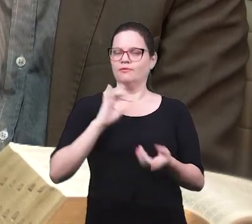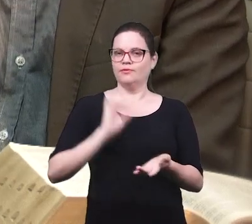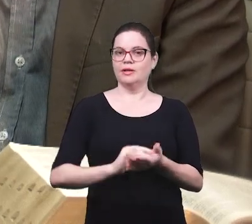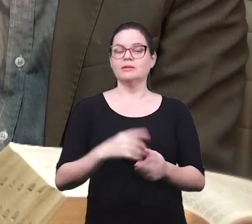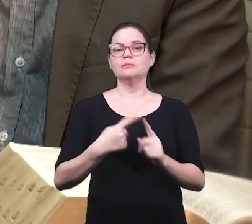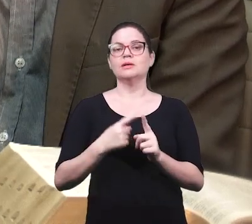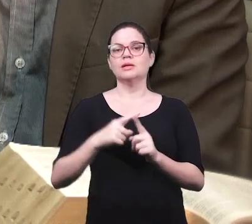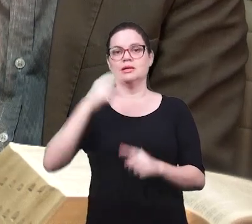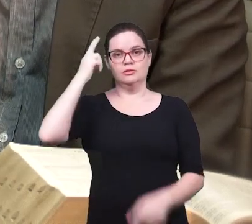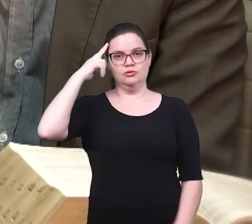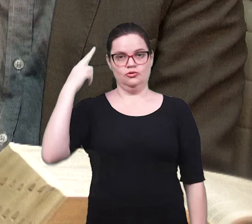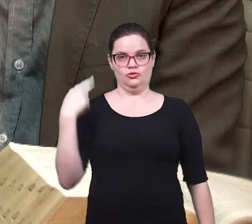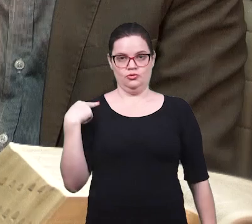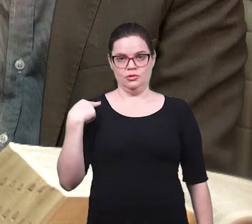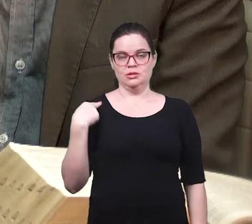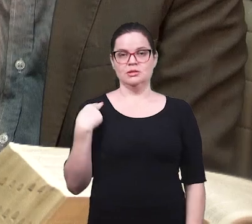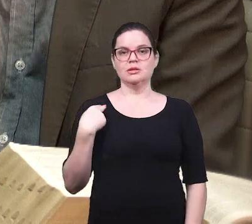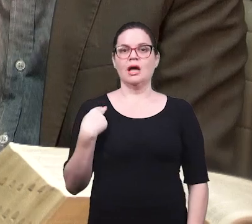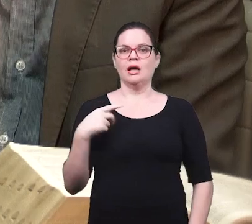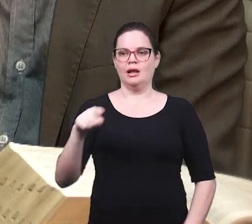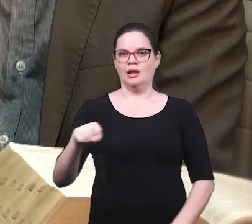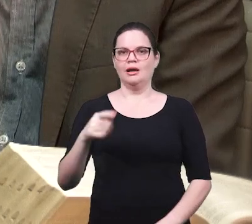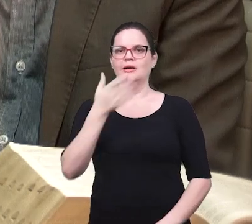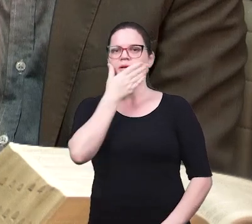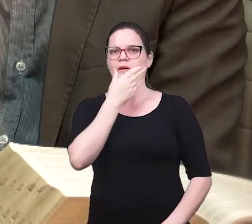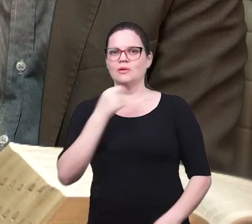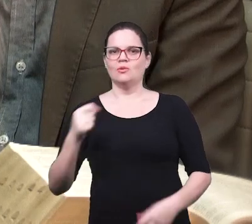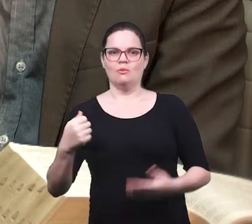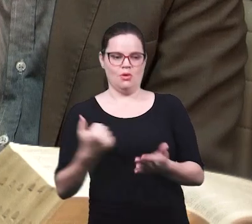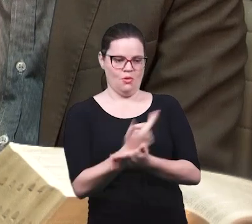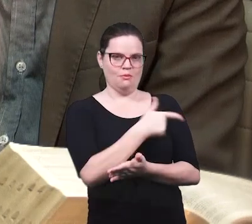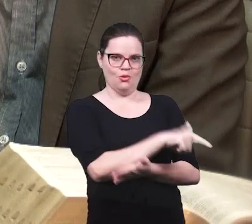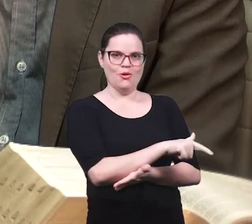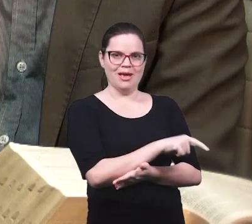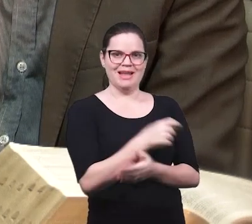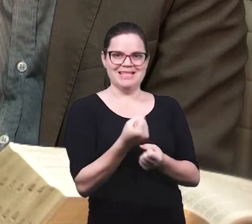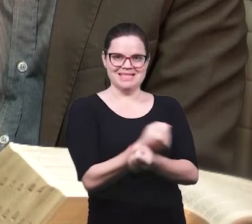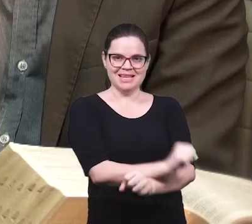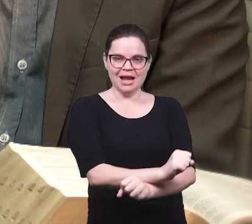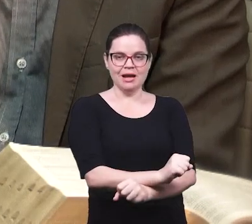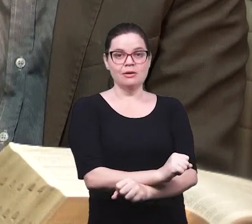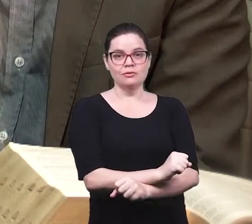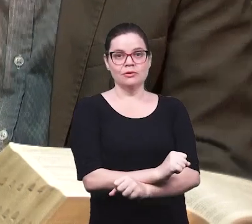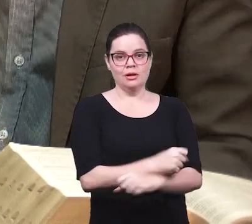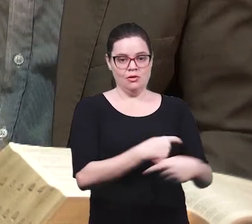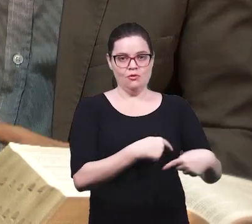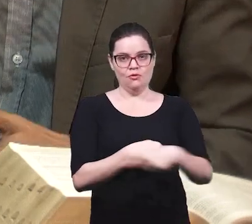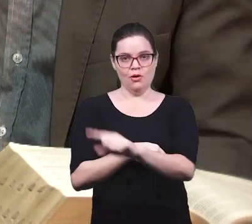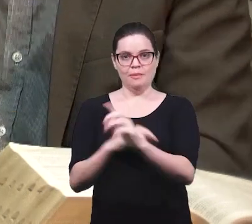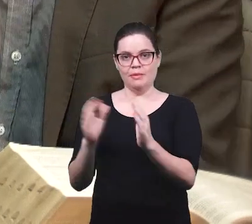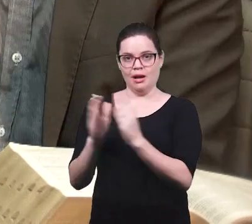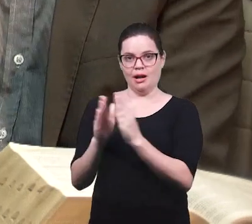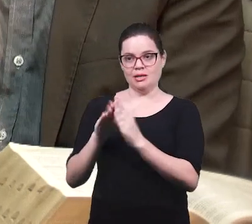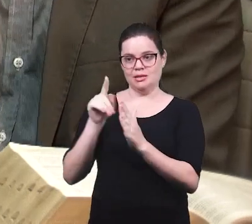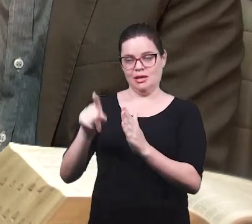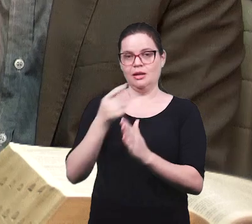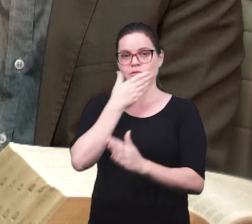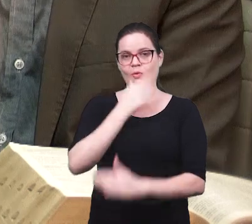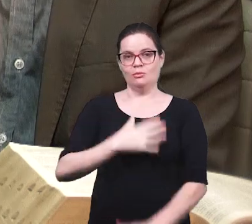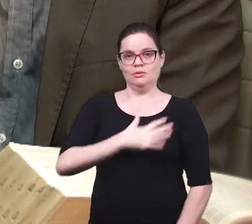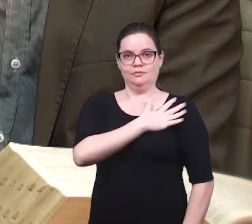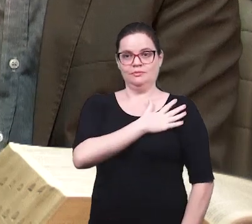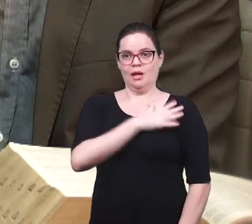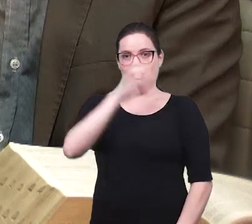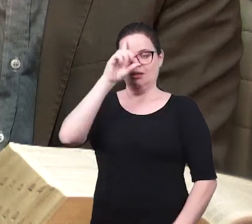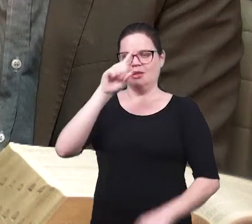Verdade. Tanto é verdade que José, quando foi comprado por Potifar, Deus prosperou tanto a vida